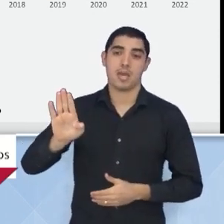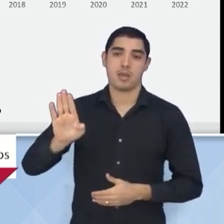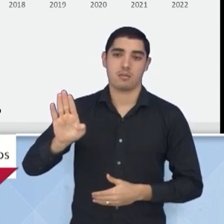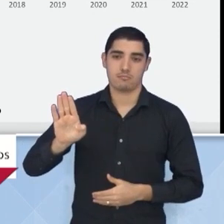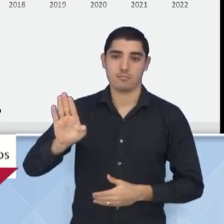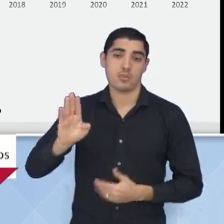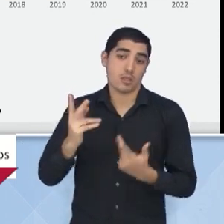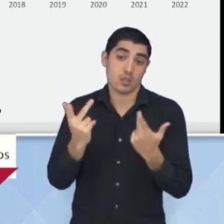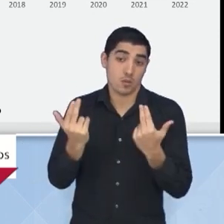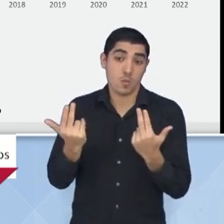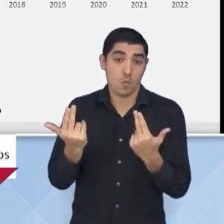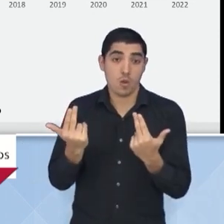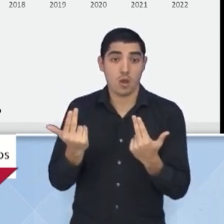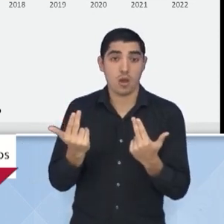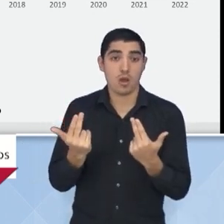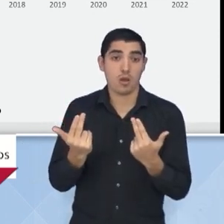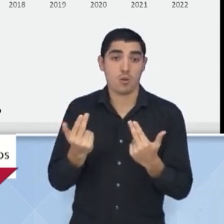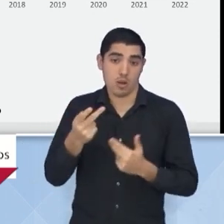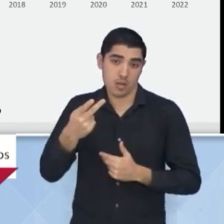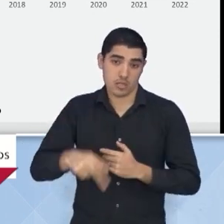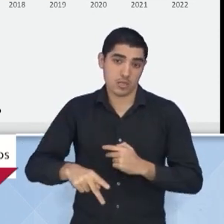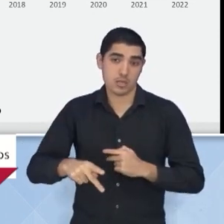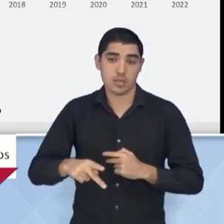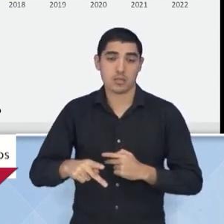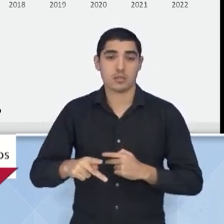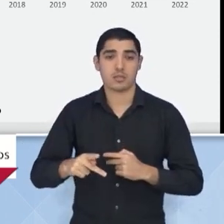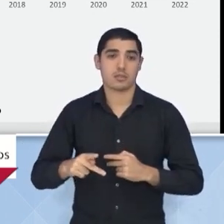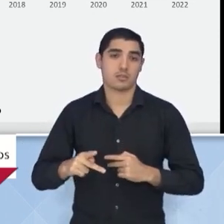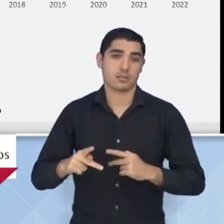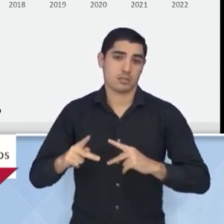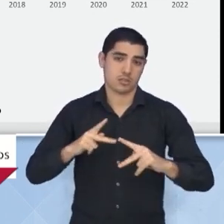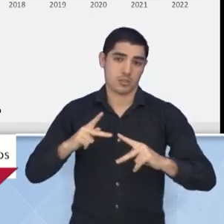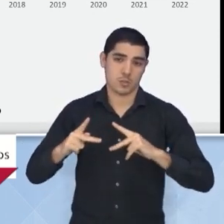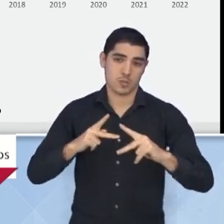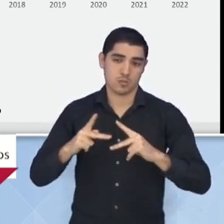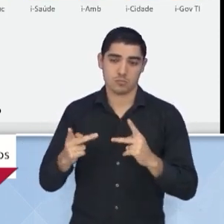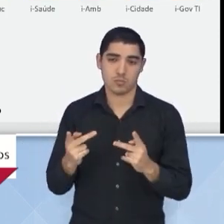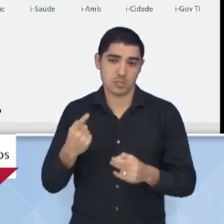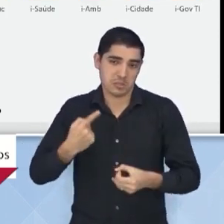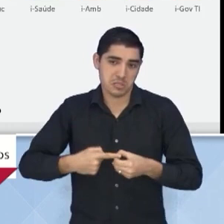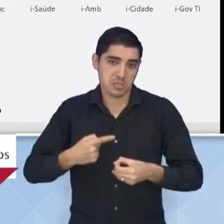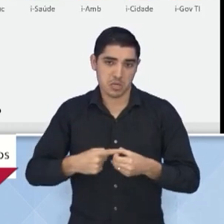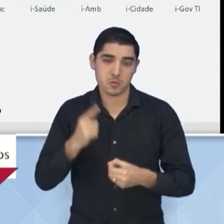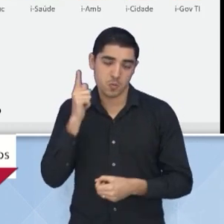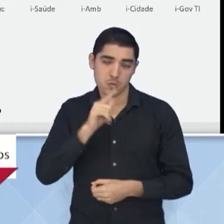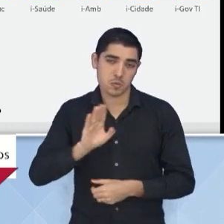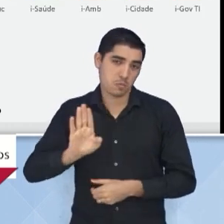o caso aqui da nossa cidade anfitriã de São José dos